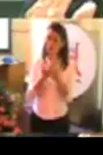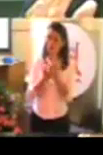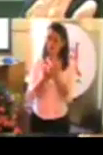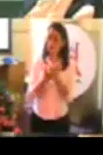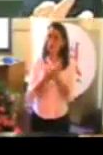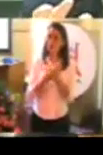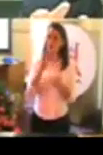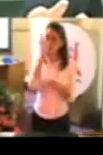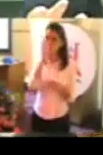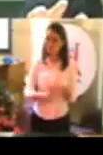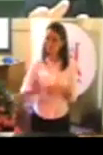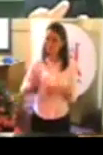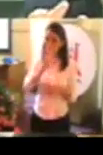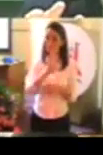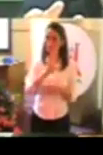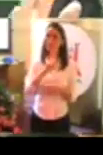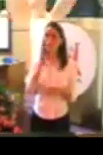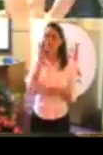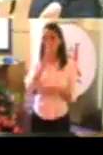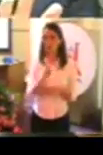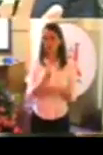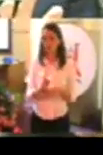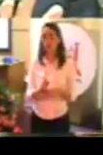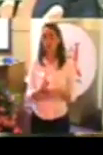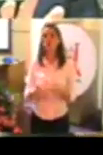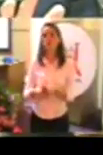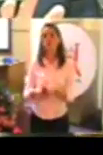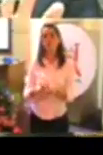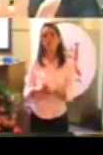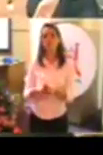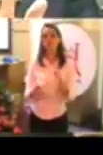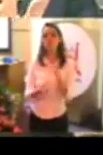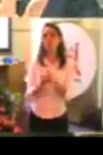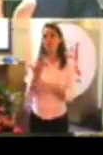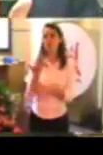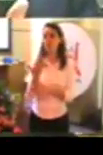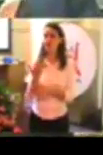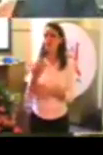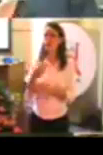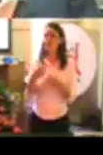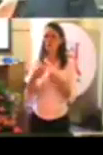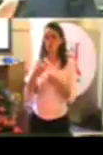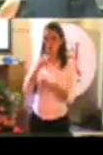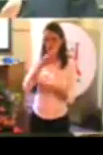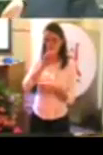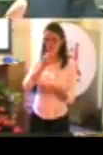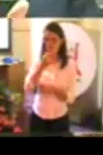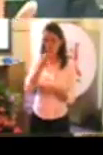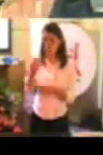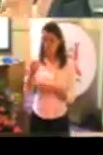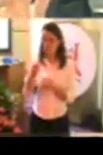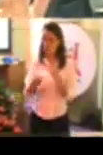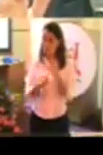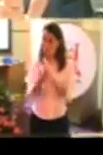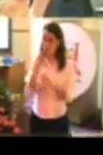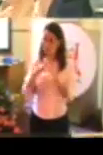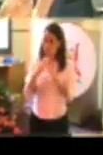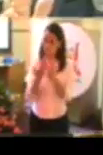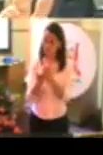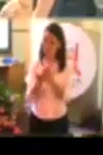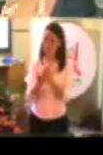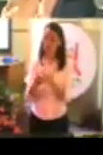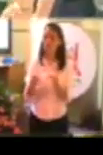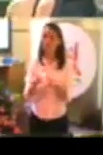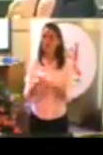de Administração Pública, que foi criada também a partir de 88, seguindo